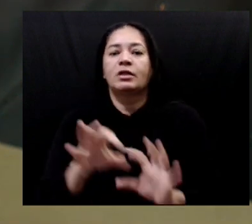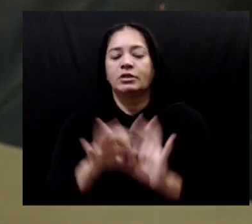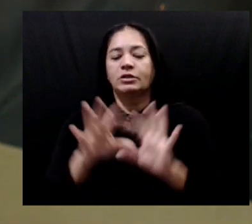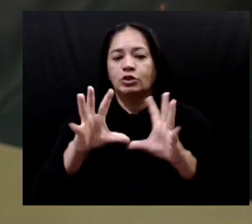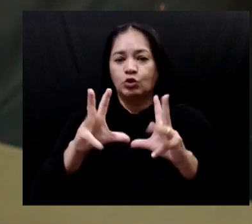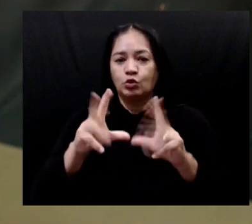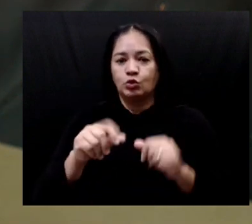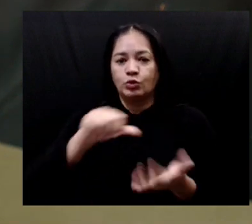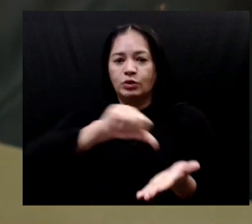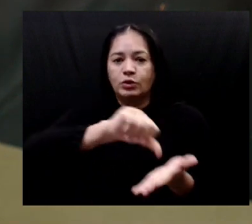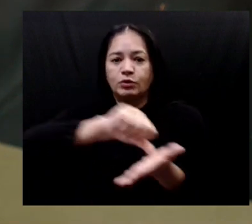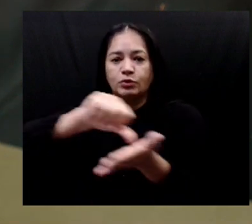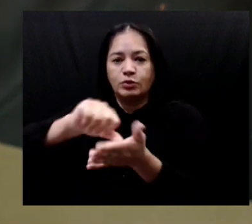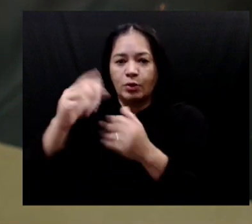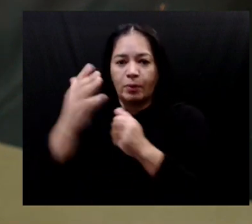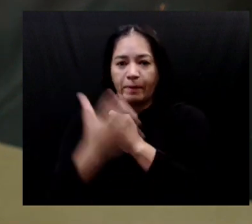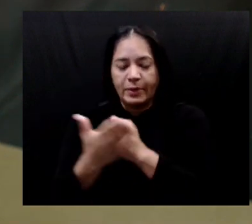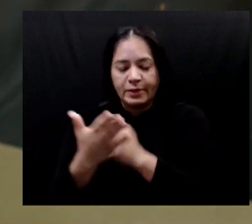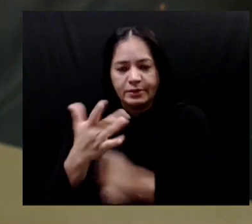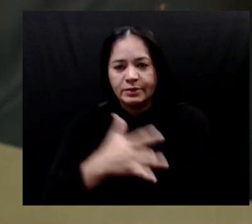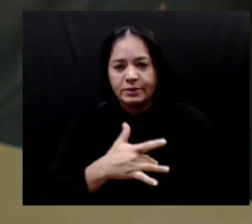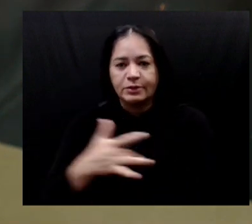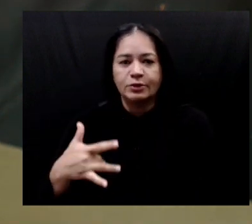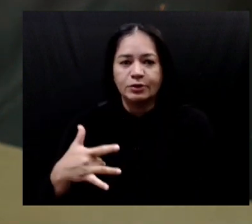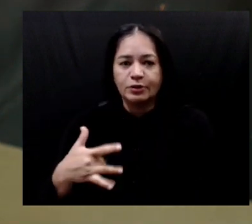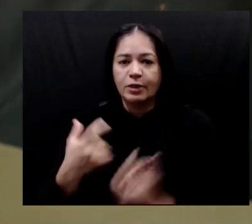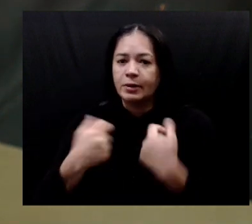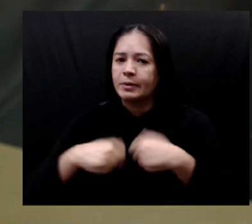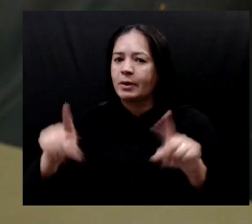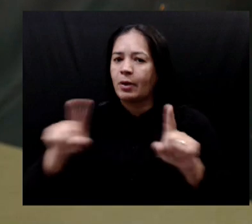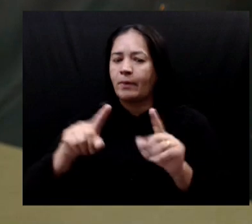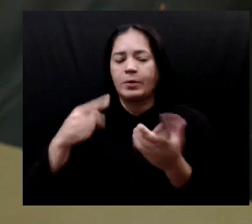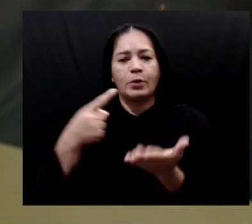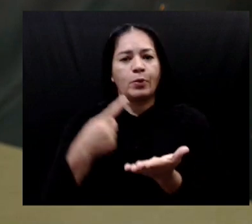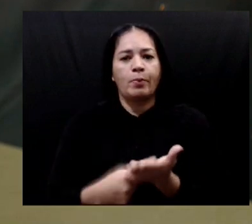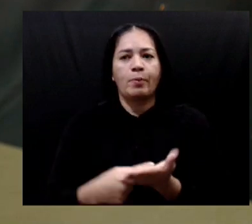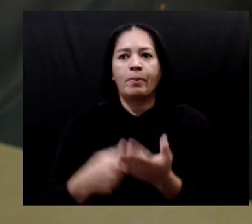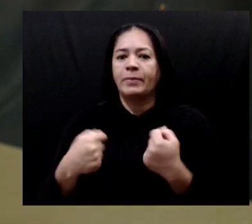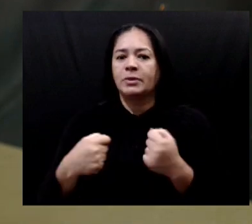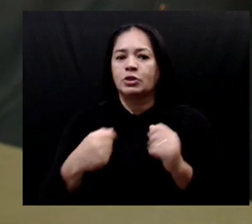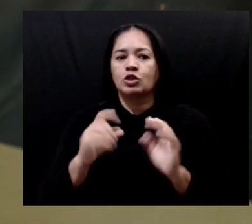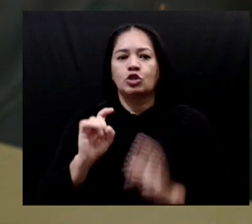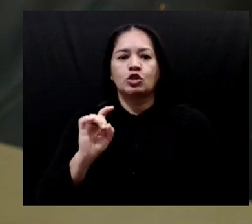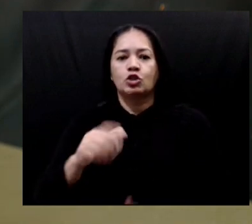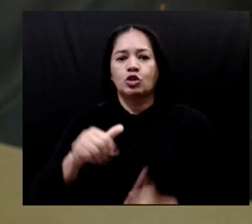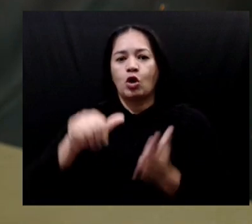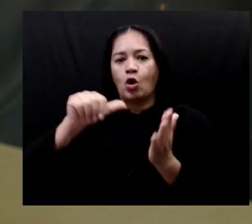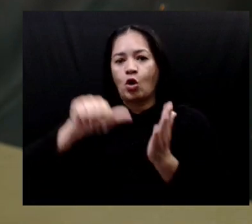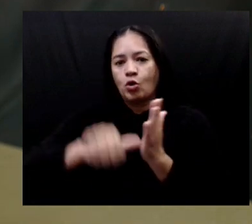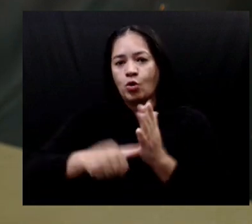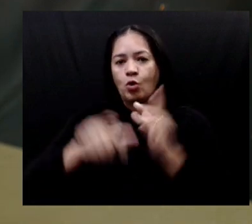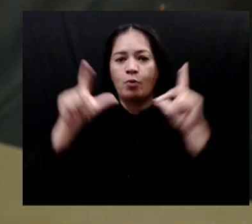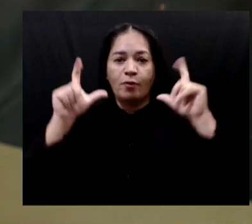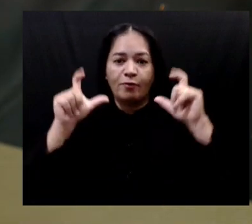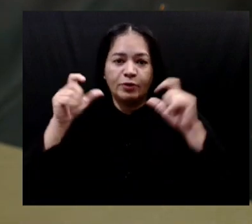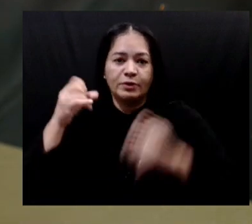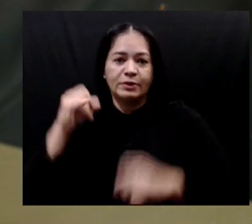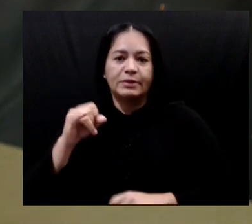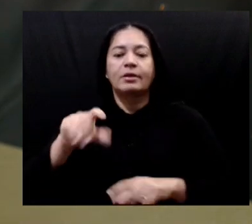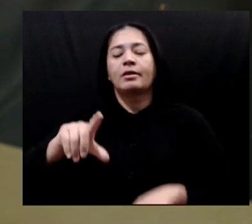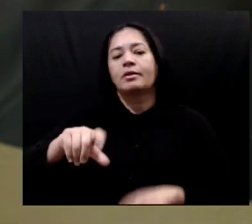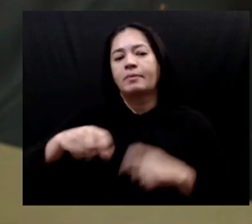de saúde, não precisa agendar, basta apresentar um documento com fotos, se tiver também a caderneta